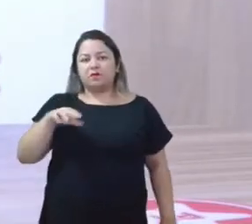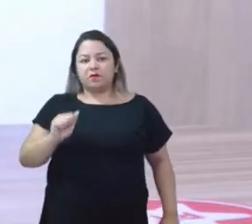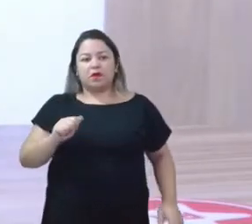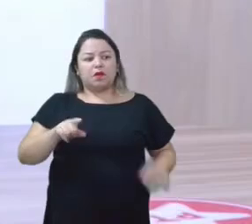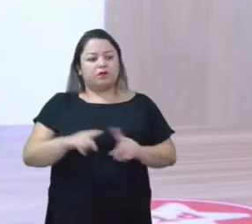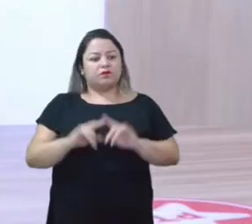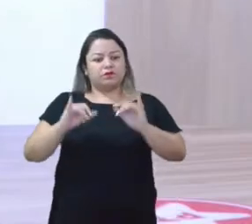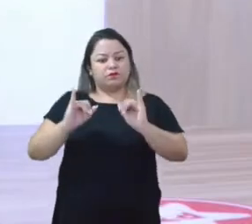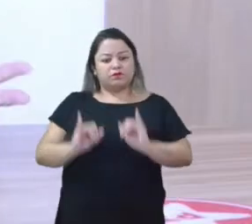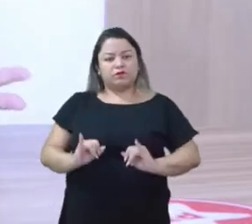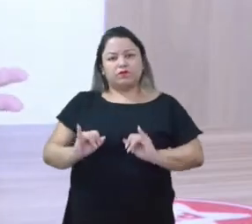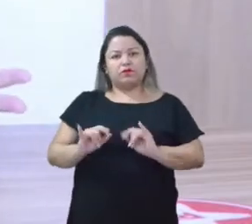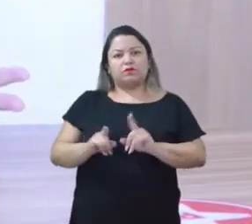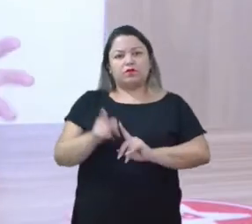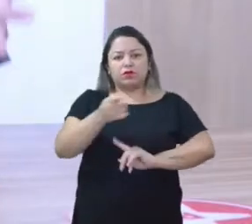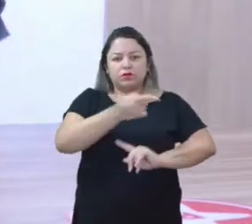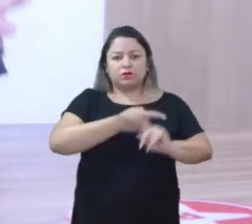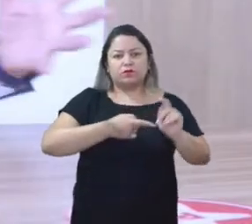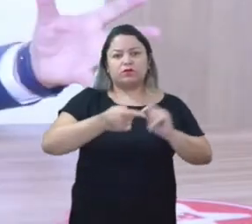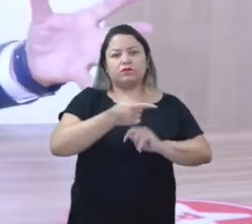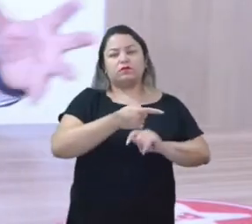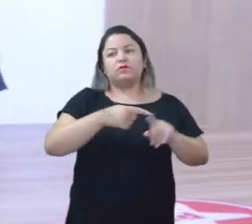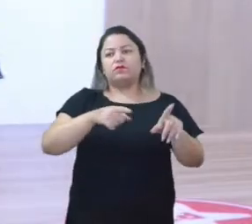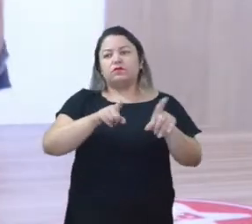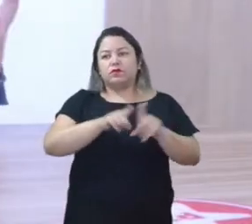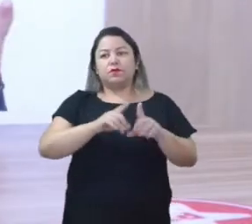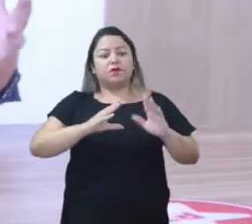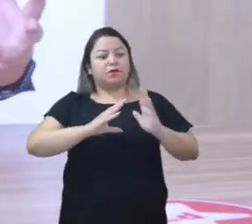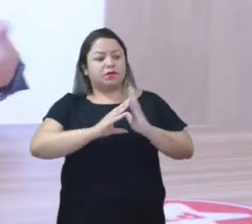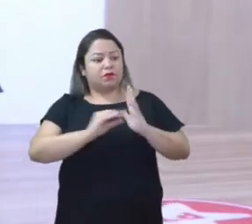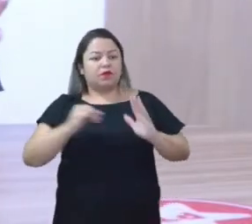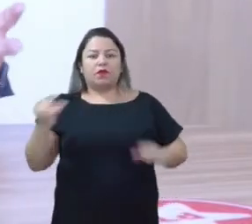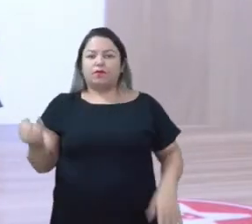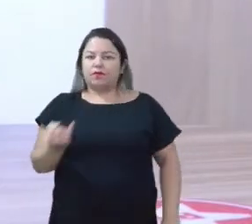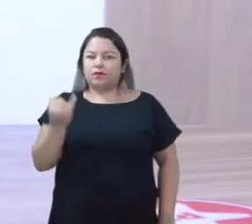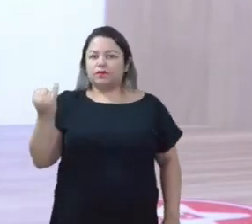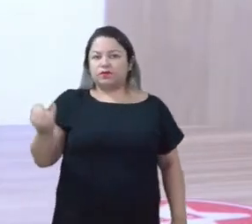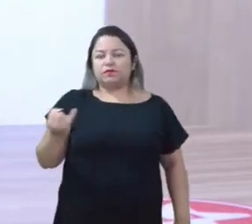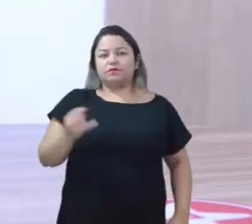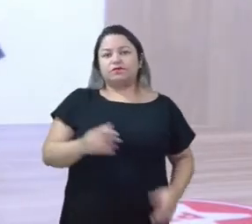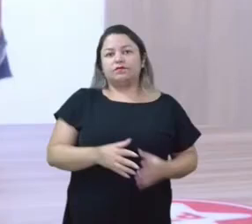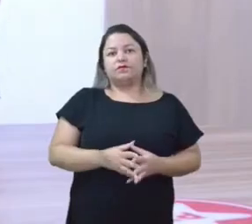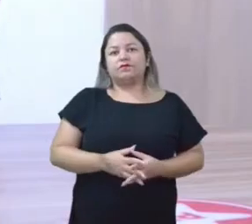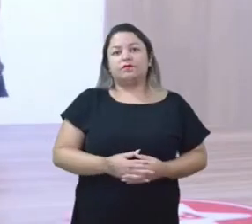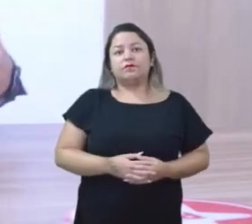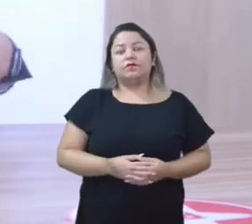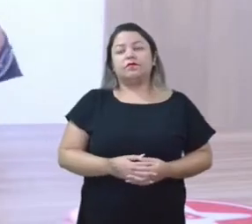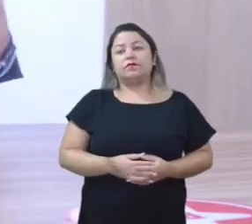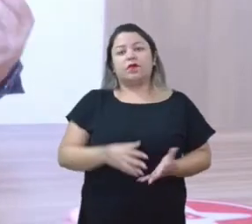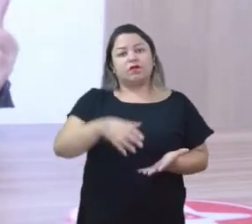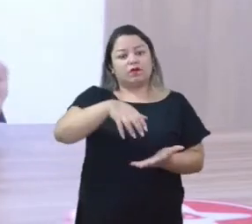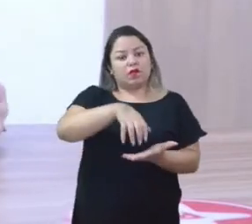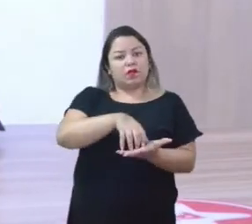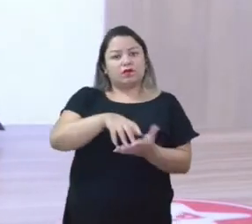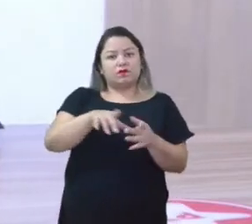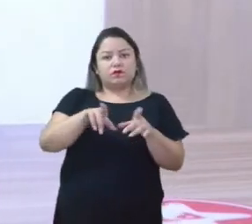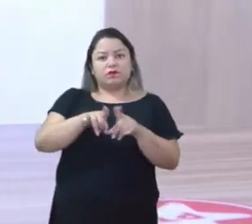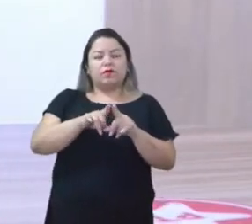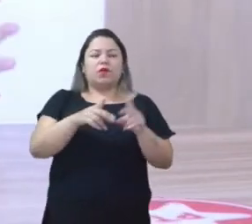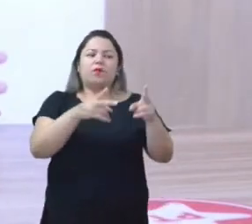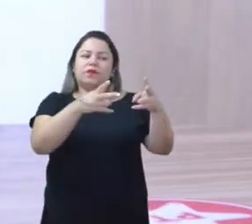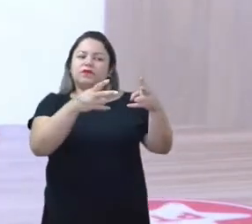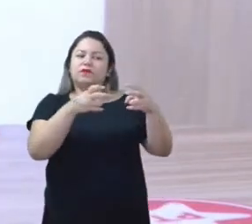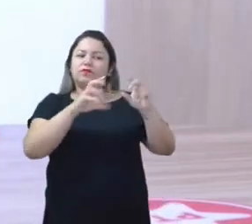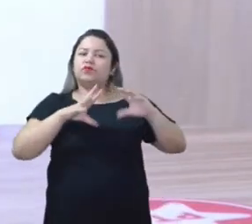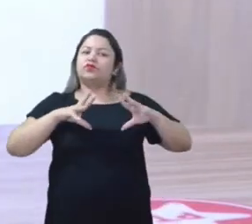desenhar também com os setores econômicos essa transição e o modelo. É fundamental esta unidade, né? E o que eu percebo é